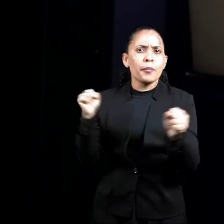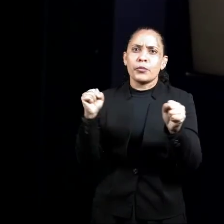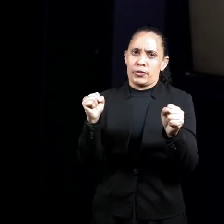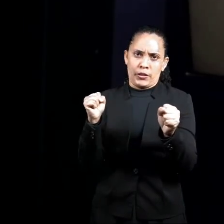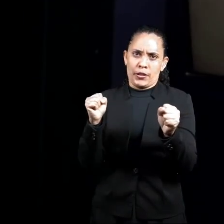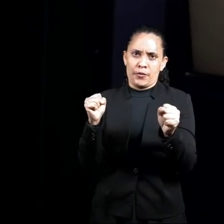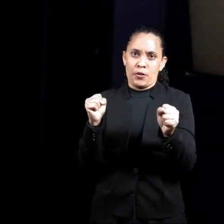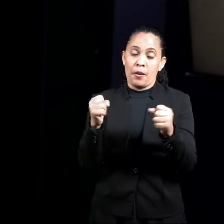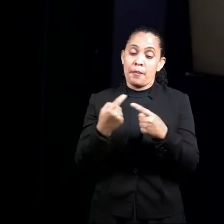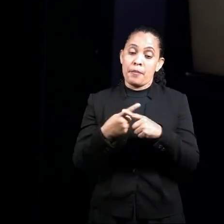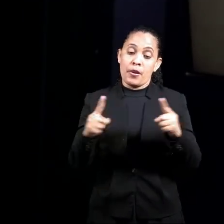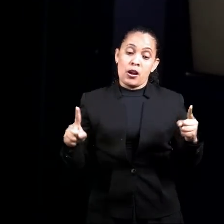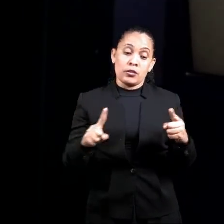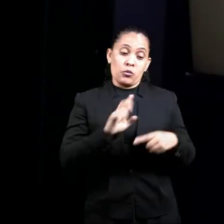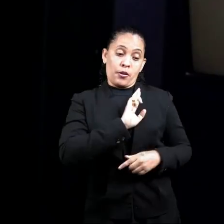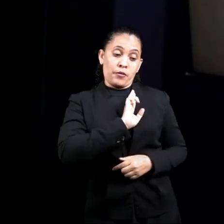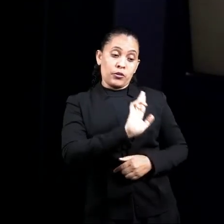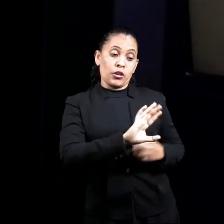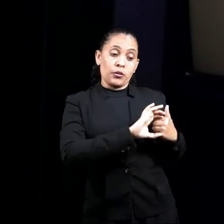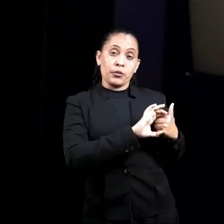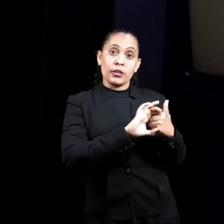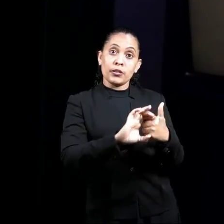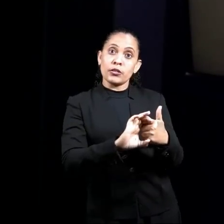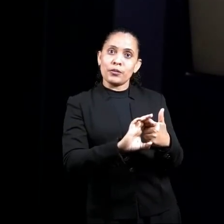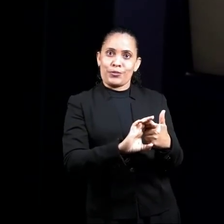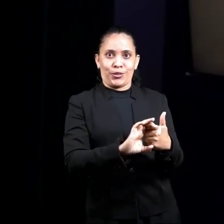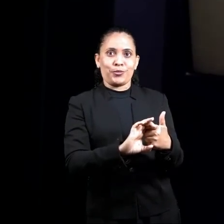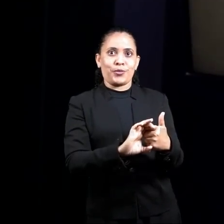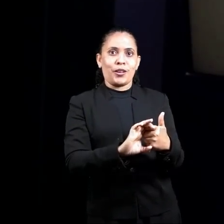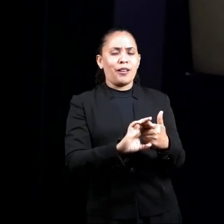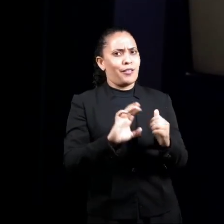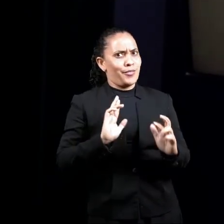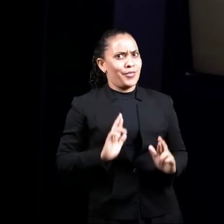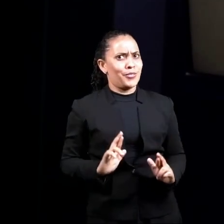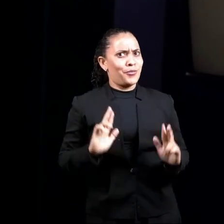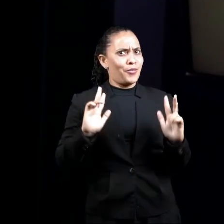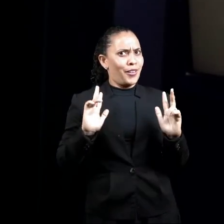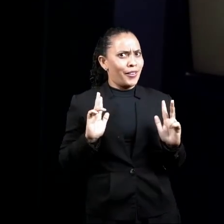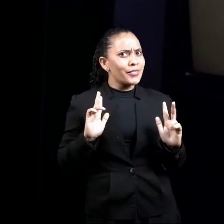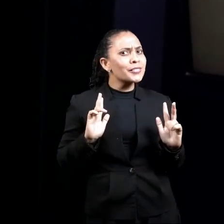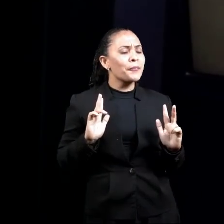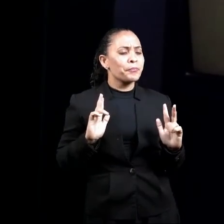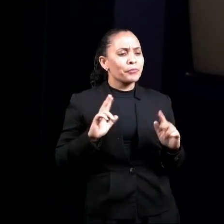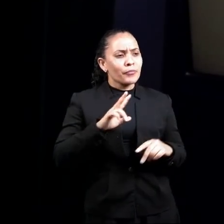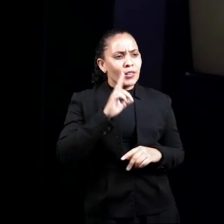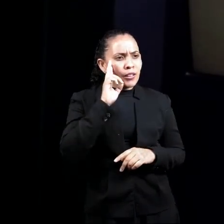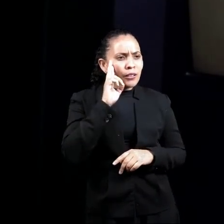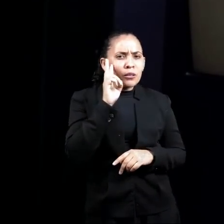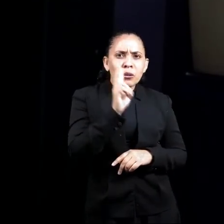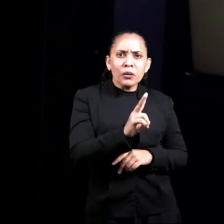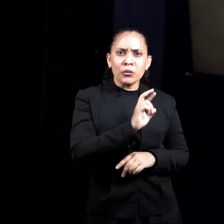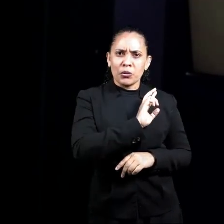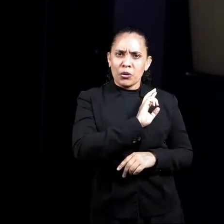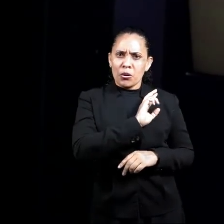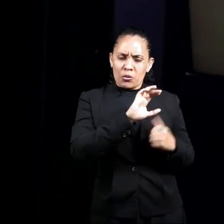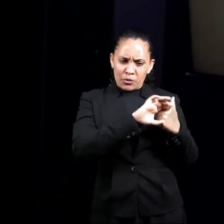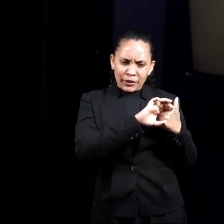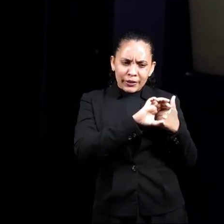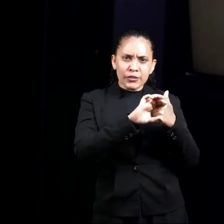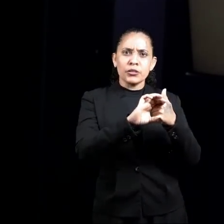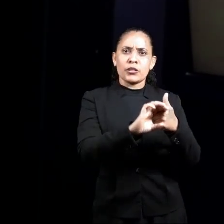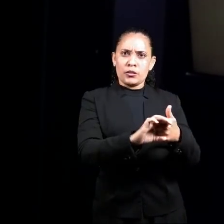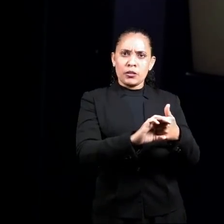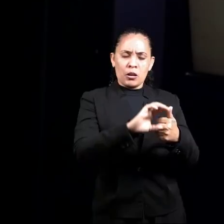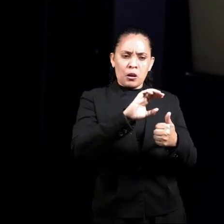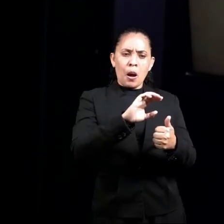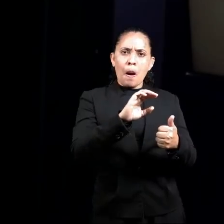e o cristianismo, exatamente essa é a diferença. O cristianismo, o olhar do cristão, do cristianismo hoje está mais para